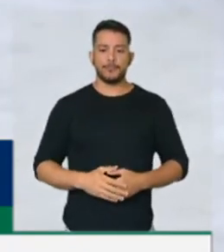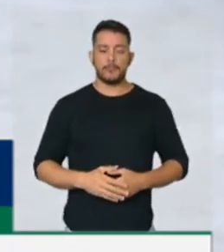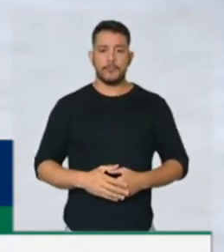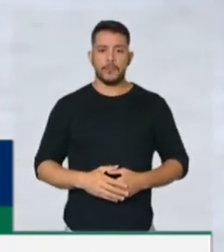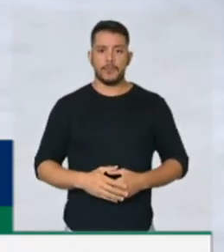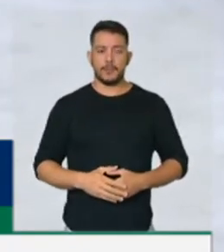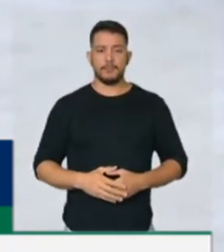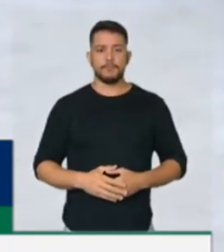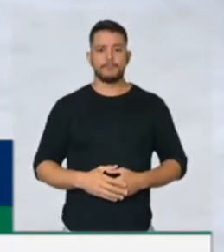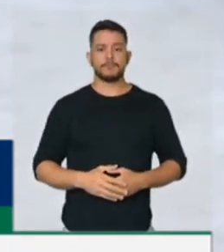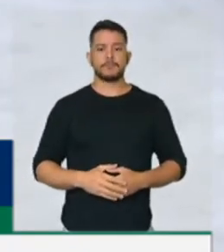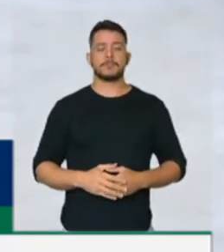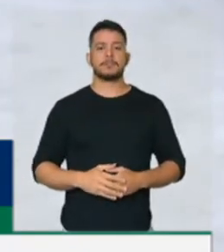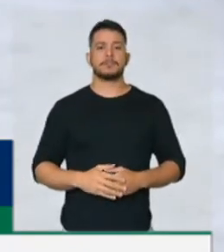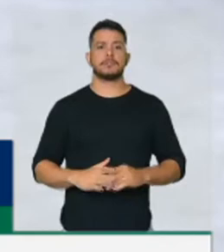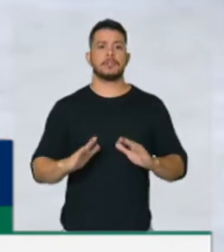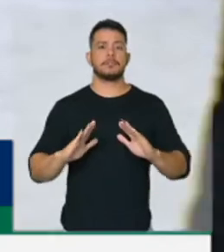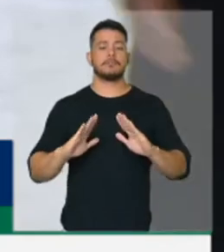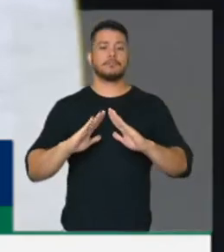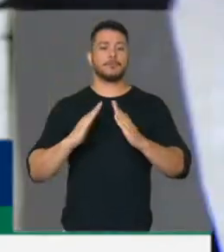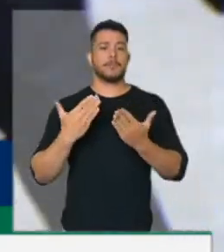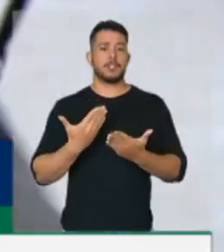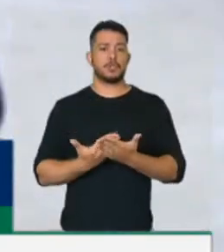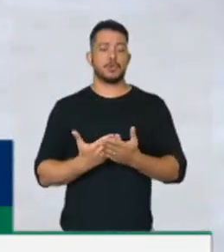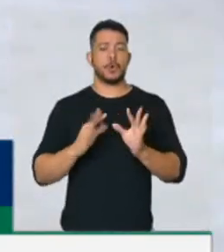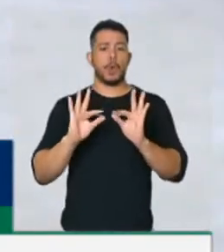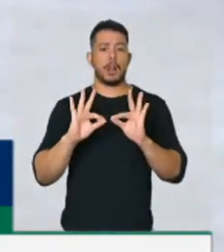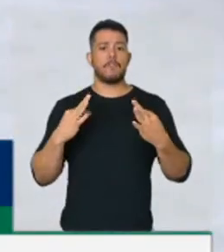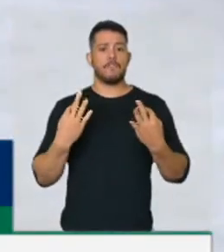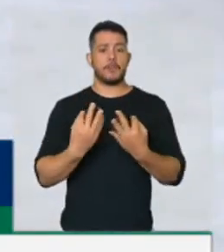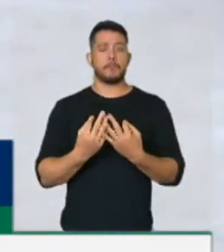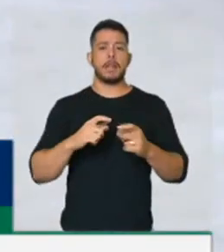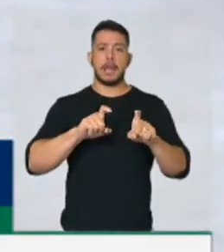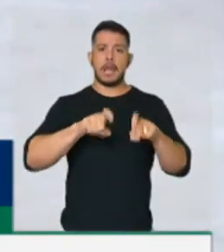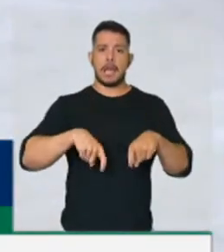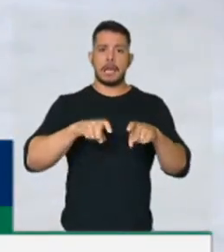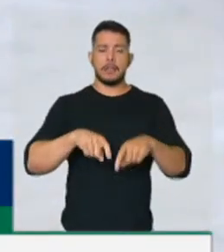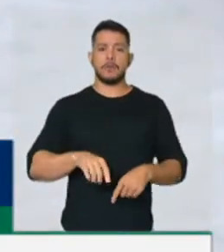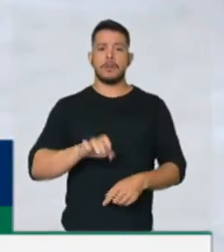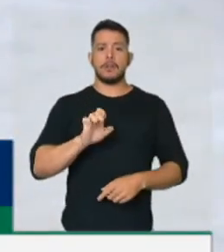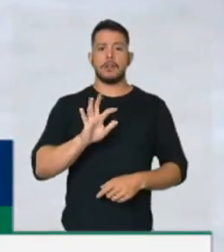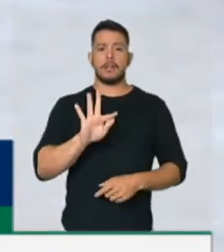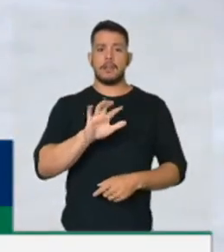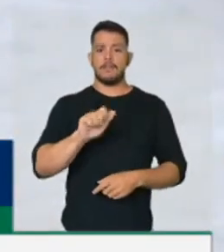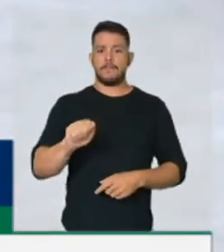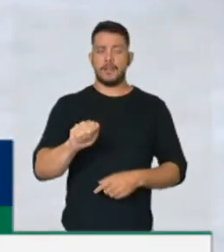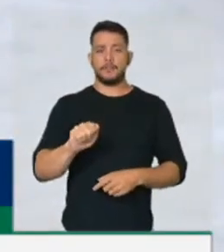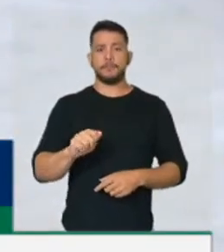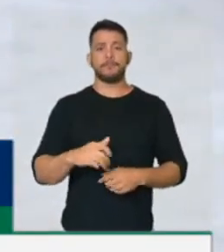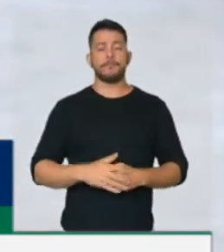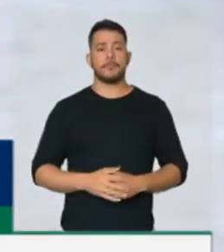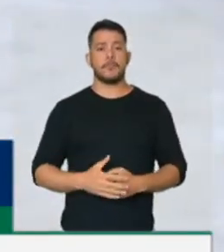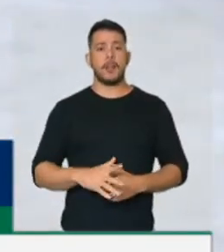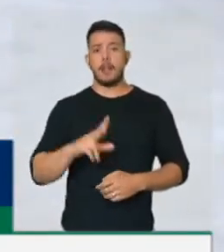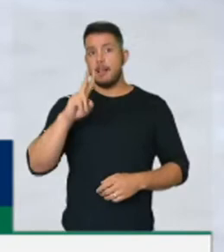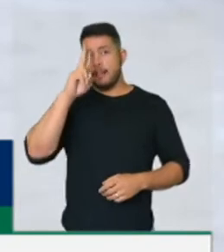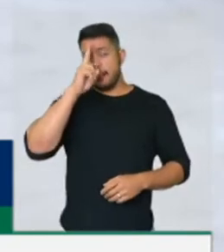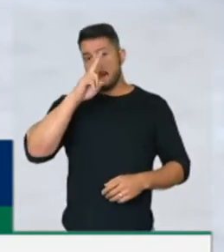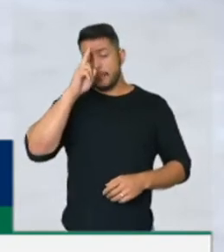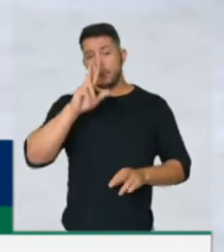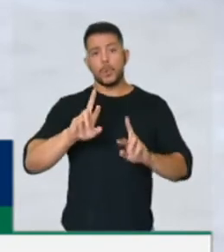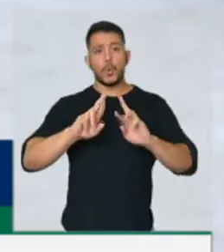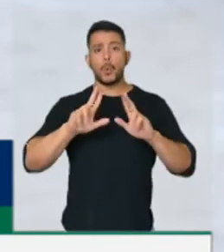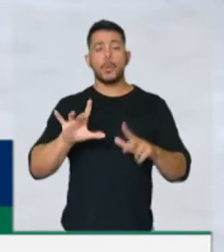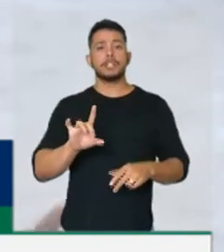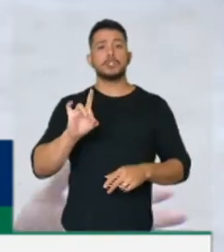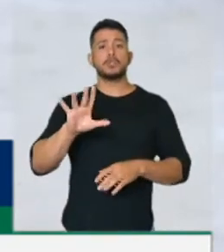das escolas famílias agrícolas, lembrando que não são só eles, eles são pais, mães, tios, avós e os